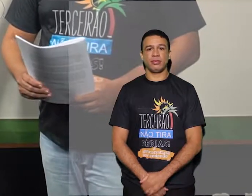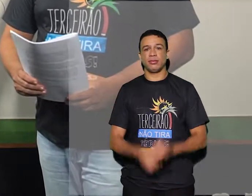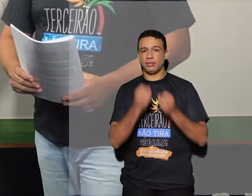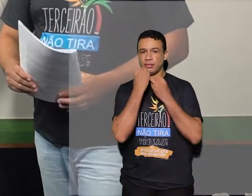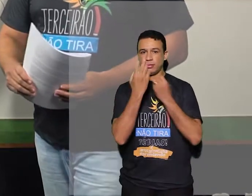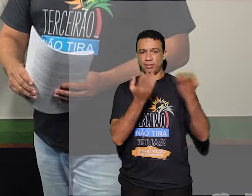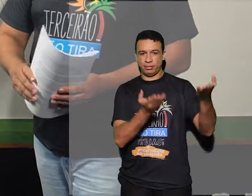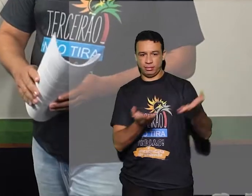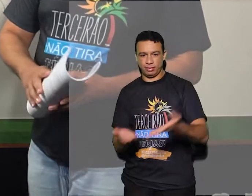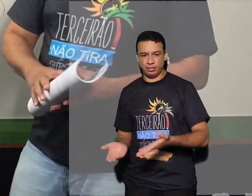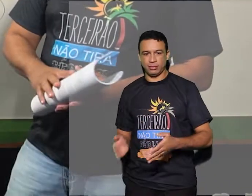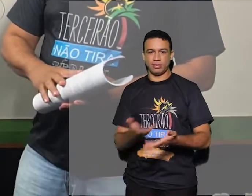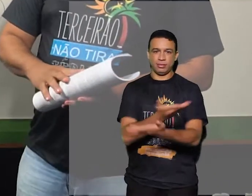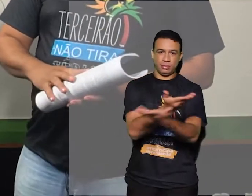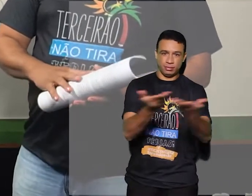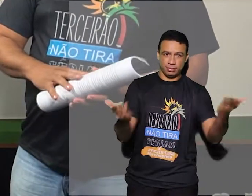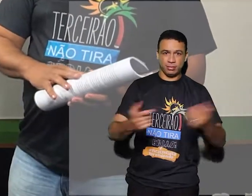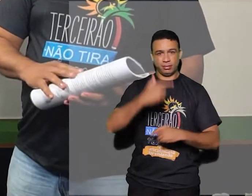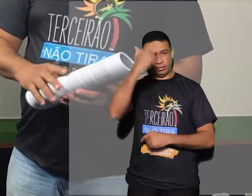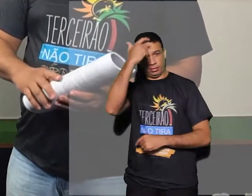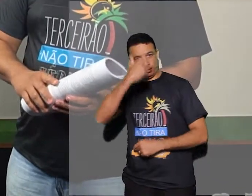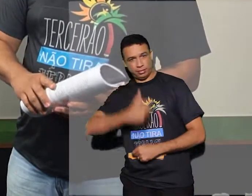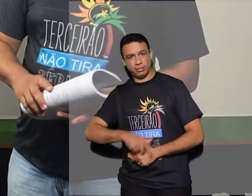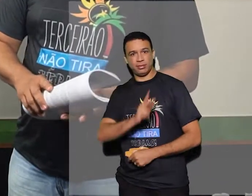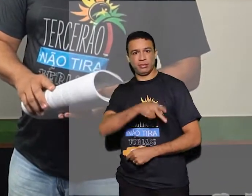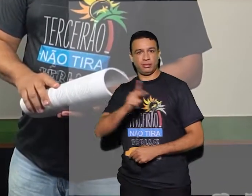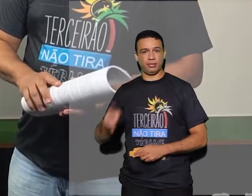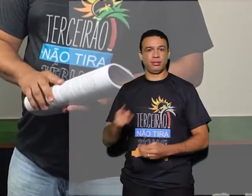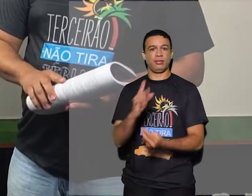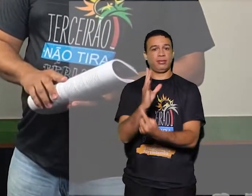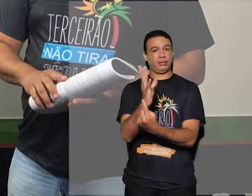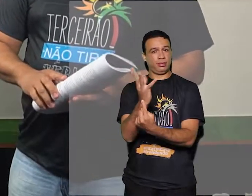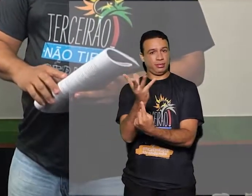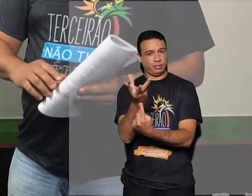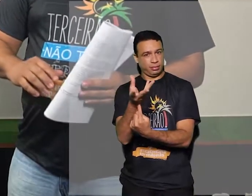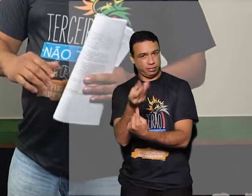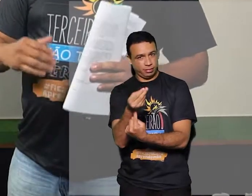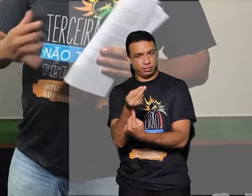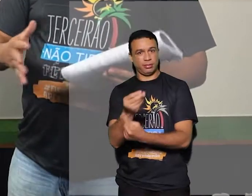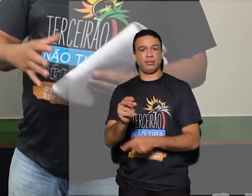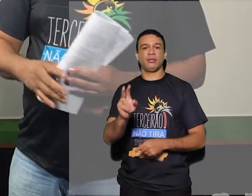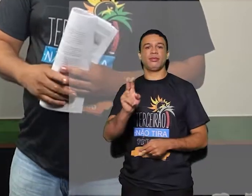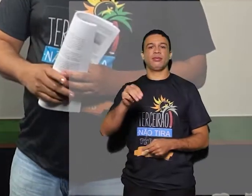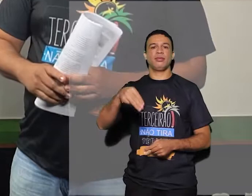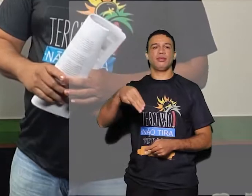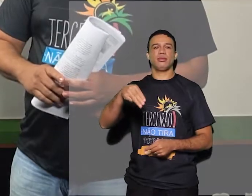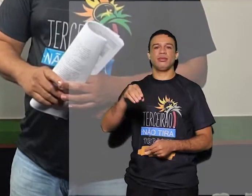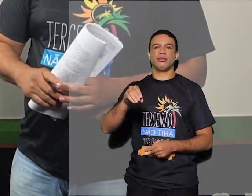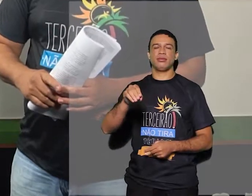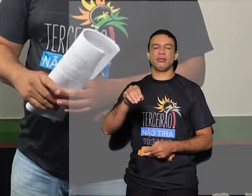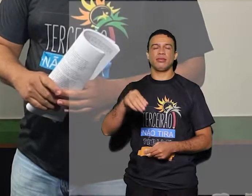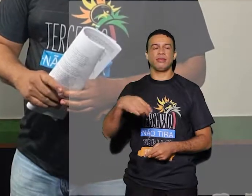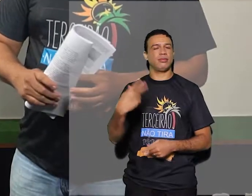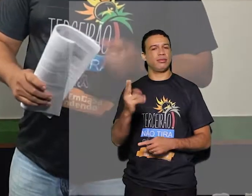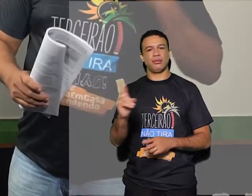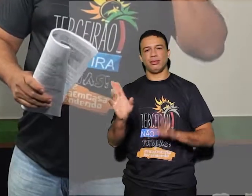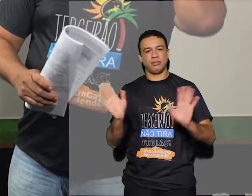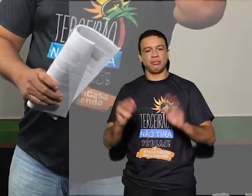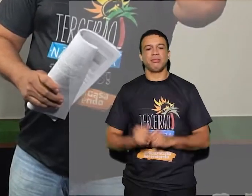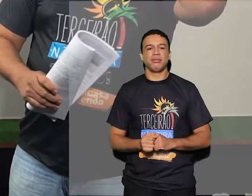Sejam bem-vindos, meninos. Eu sou o professor Marcos Dominício, sou professor de arte e a gente vai trabalhar com o projeto Terceiro Ano Tira Férias.